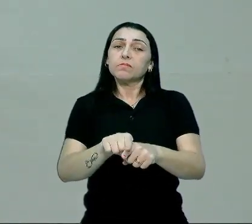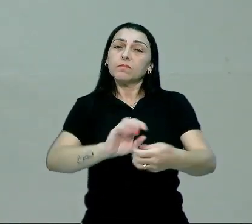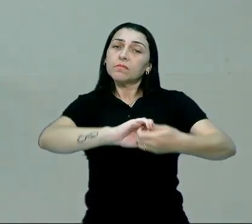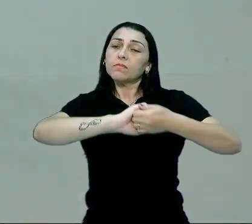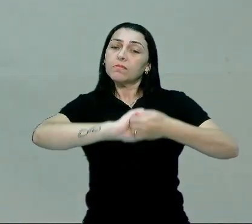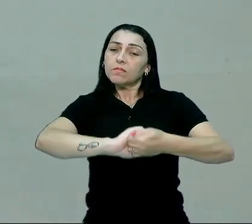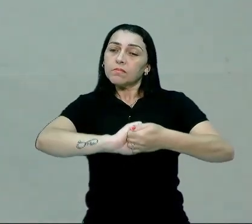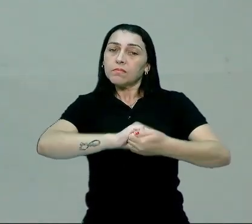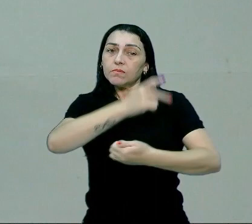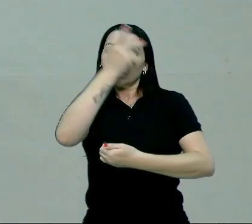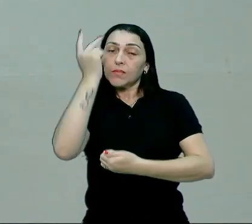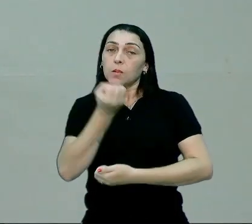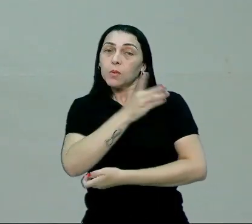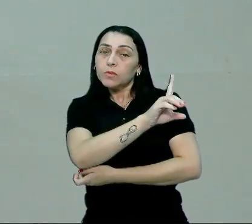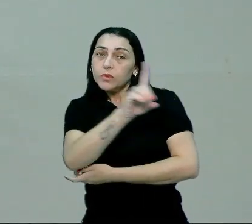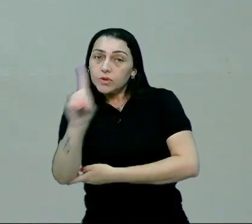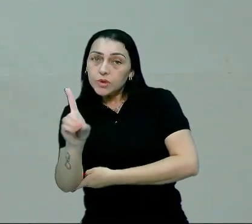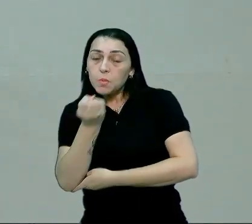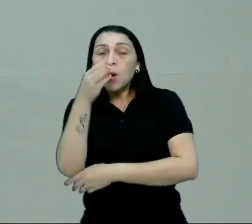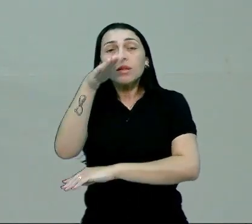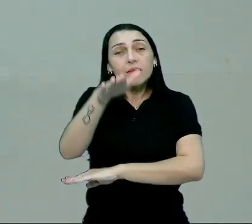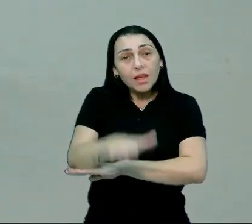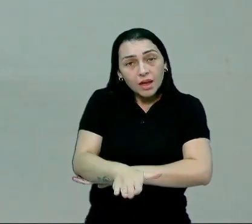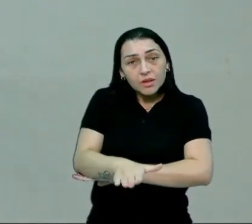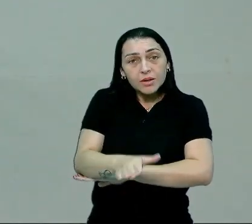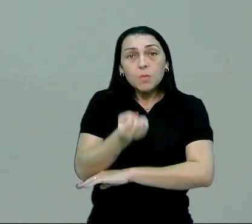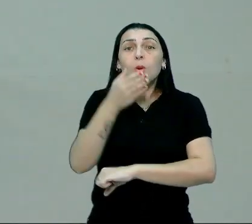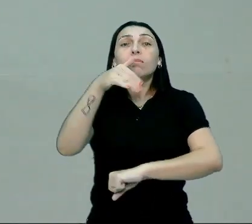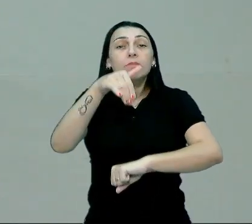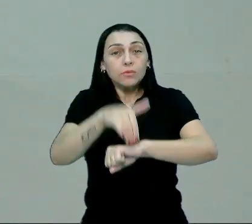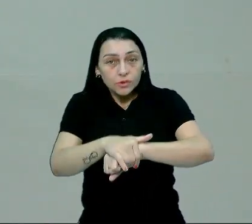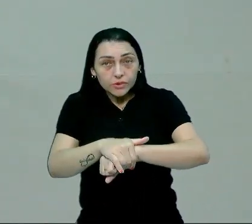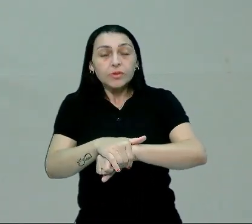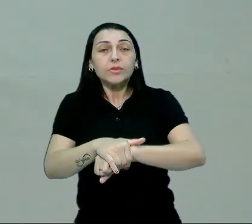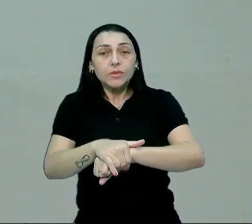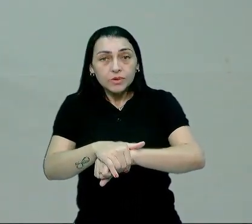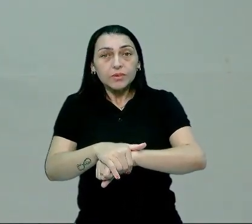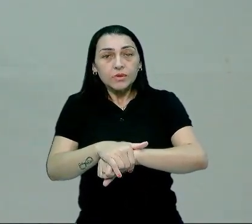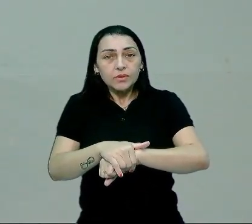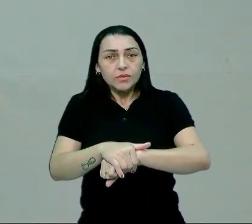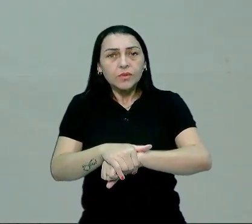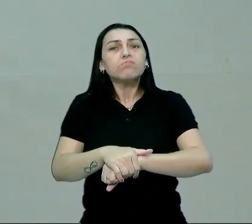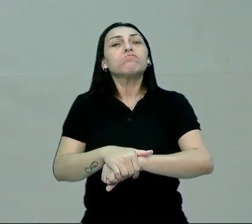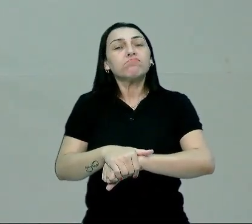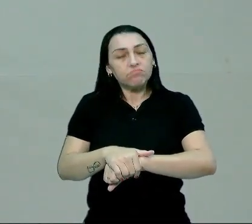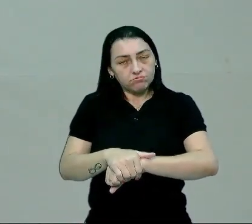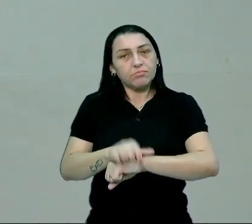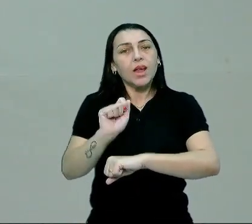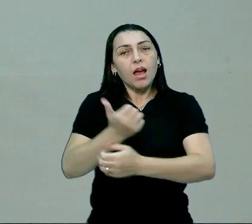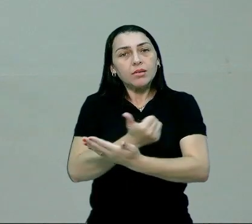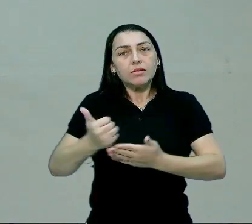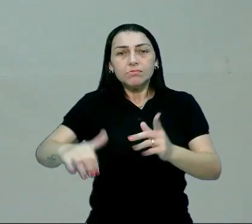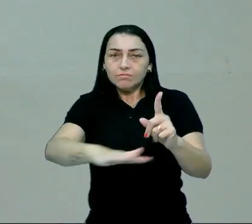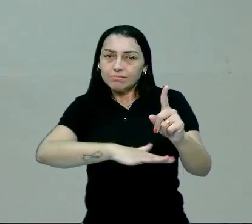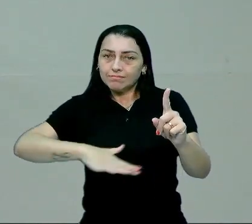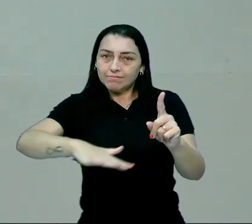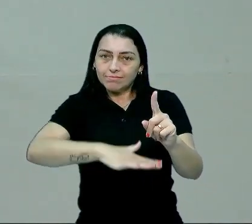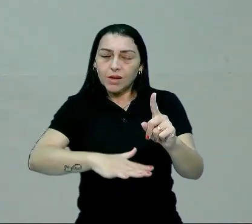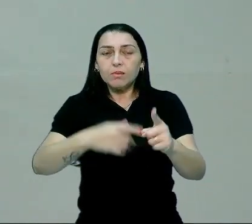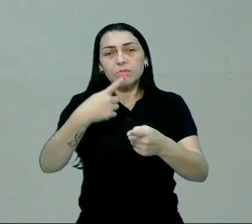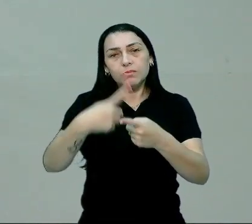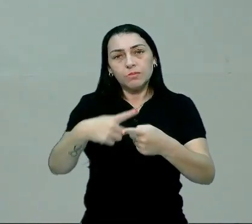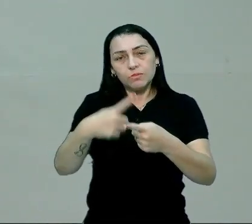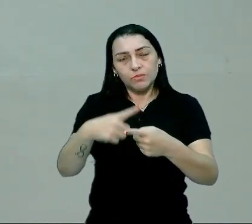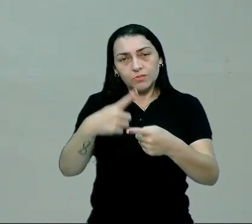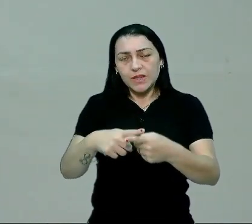as pessoas, bom dia, boa tarde, boa noite. Isso é ação social,